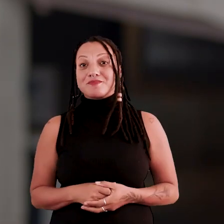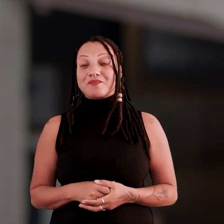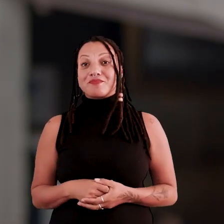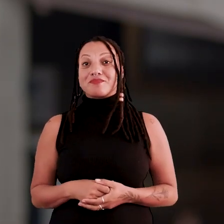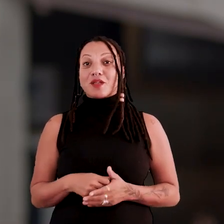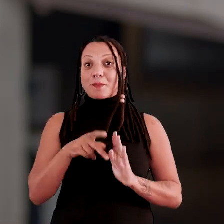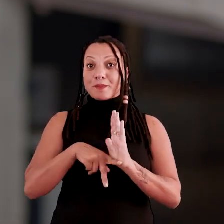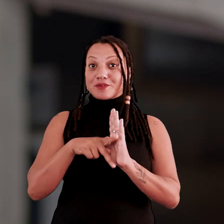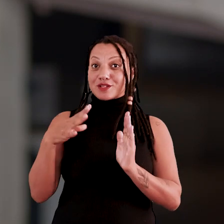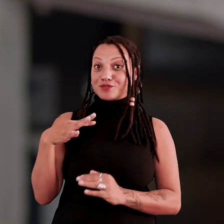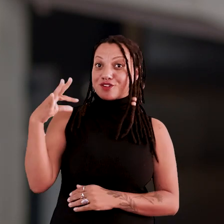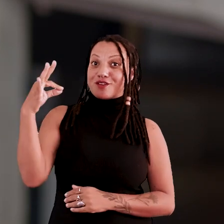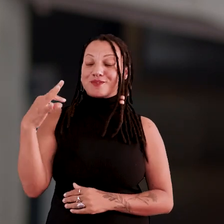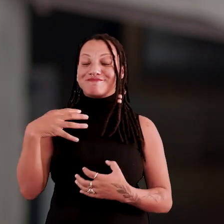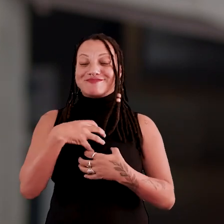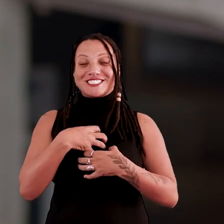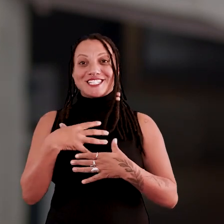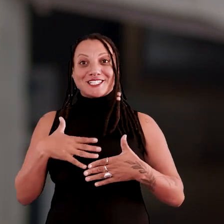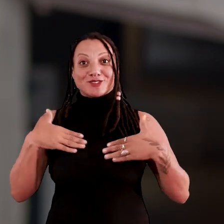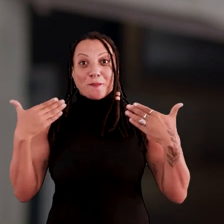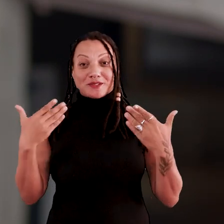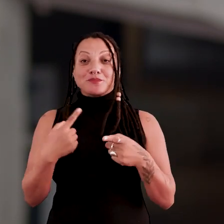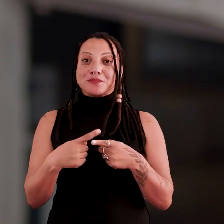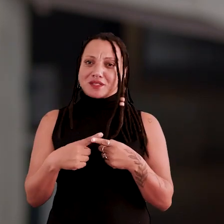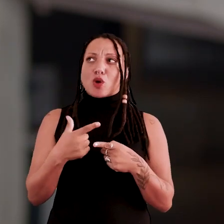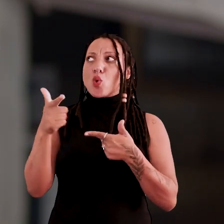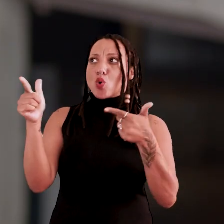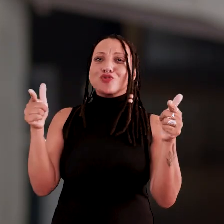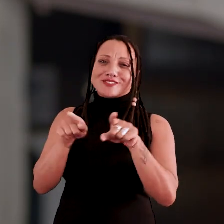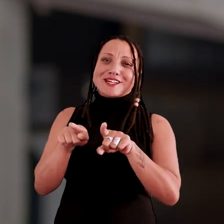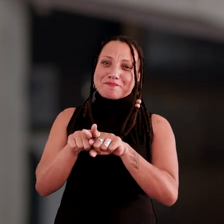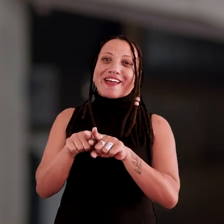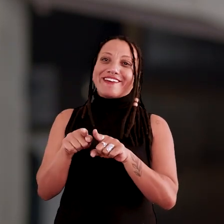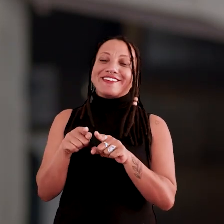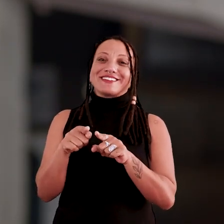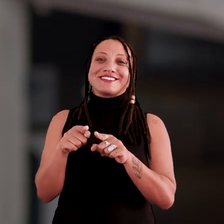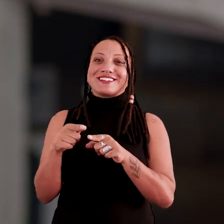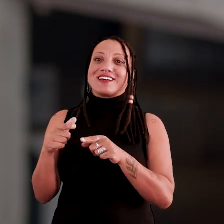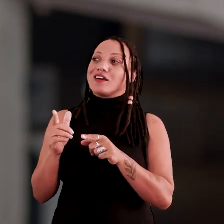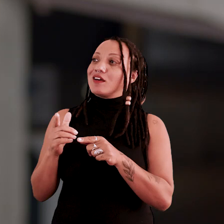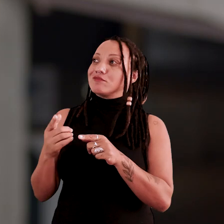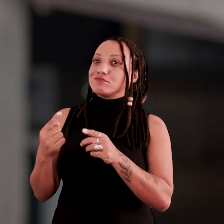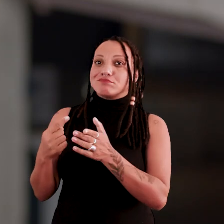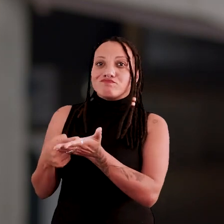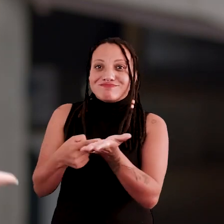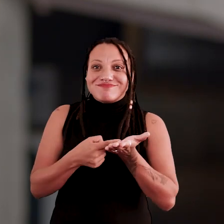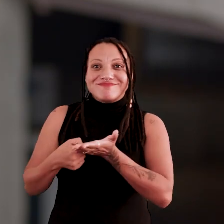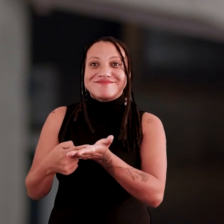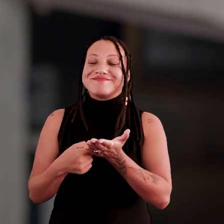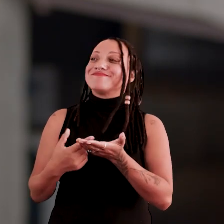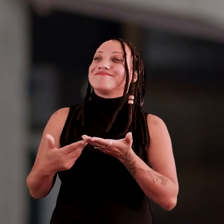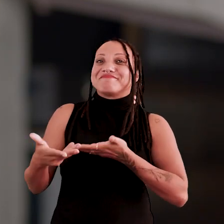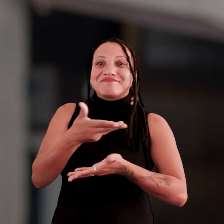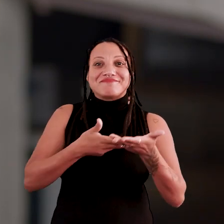solitário, né? Então acho que foi no momento em que todos nós estávamos também dentro de casa e trabalhando no mesmo ambiente, dormindo